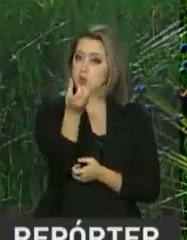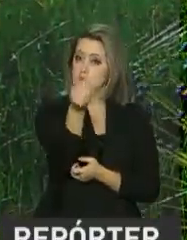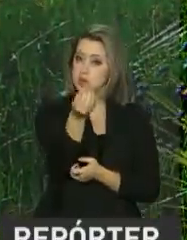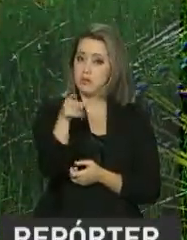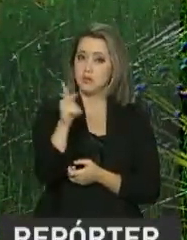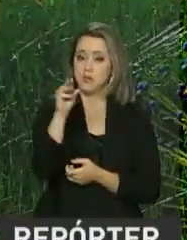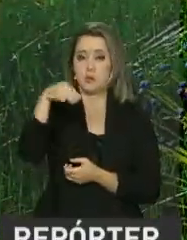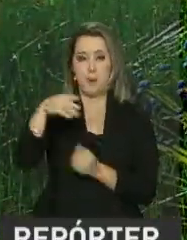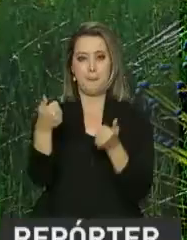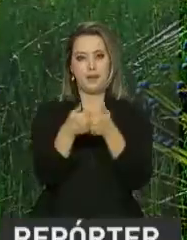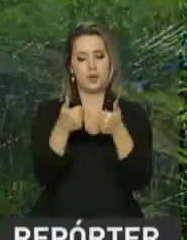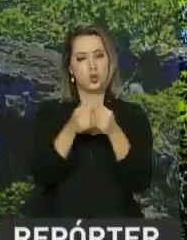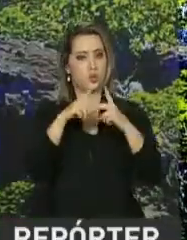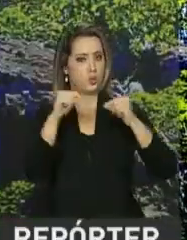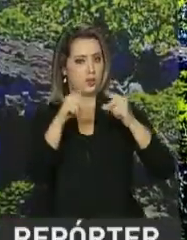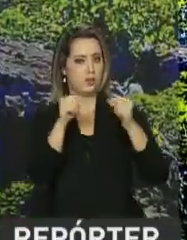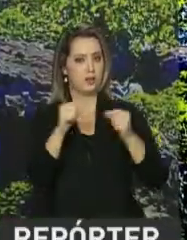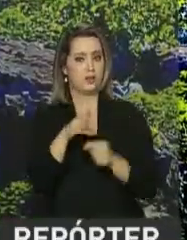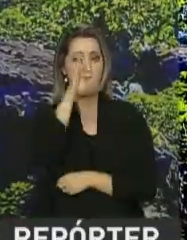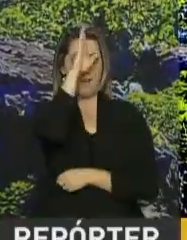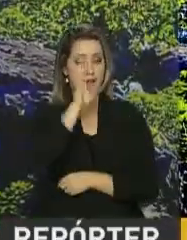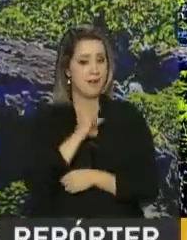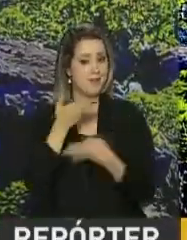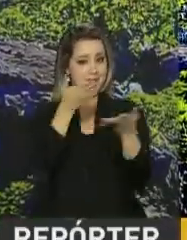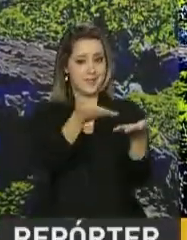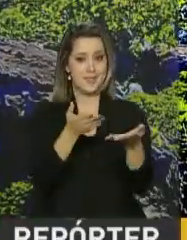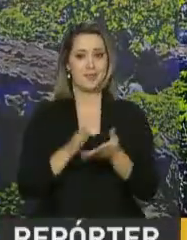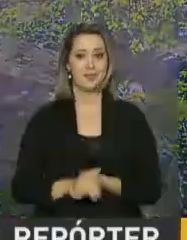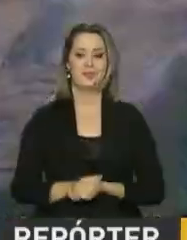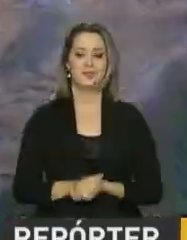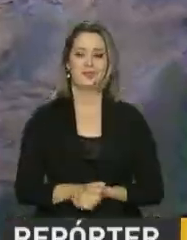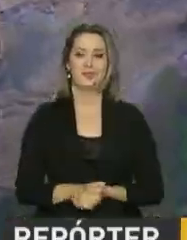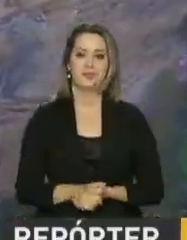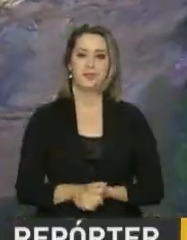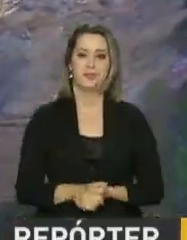quilômetros de brasília ea entrada é gratuita